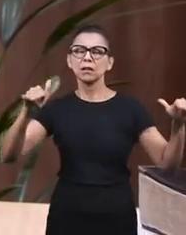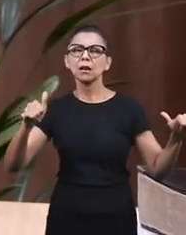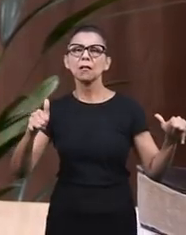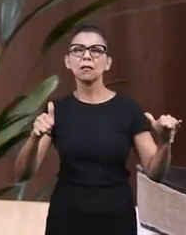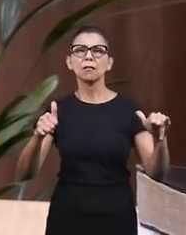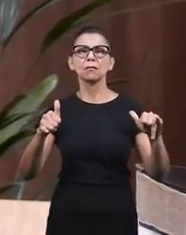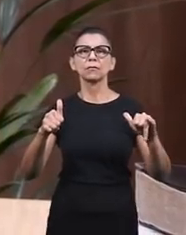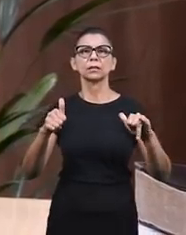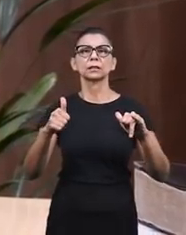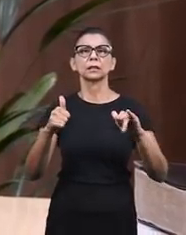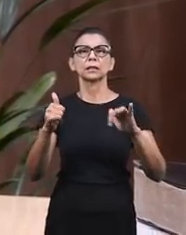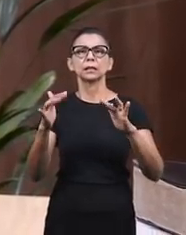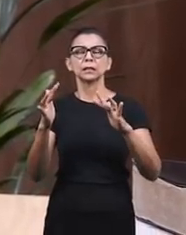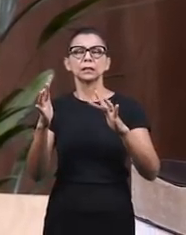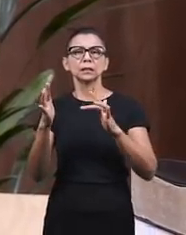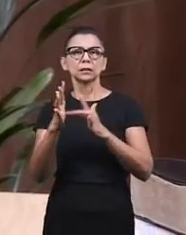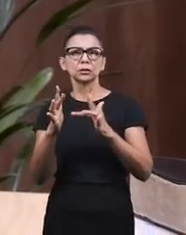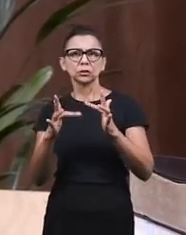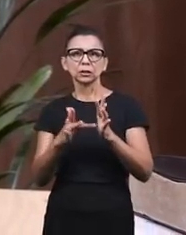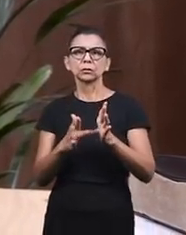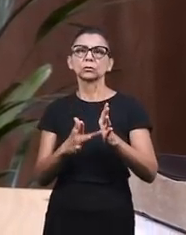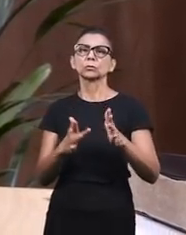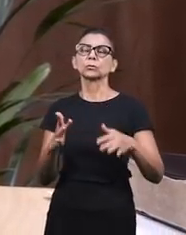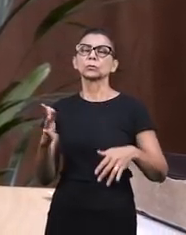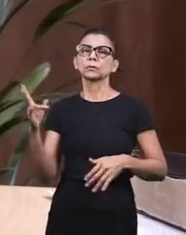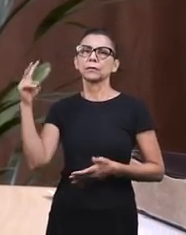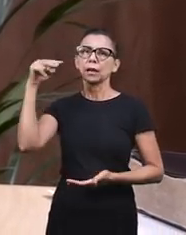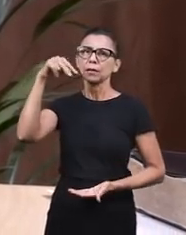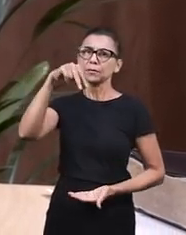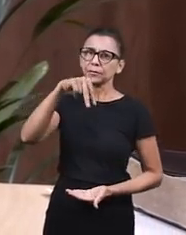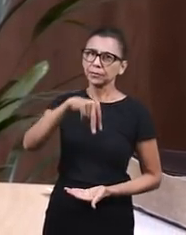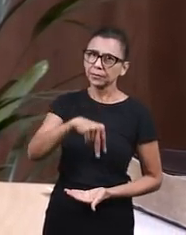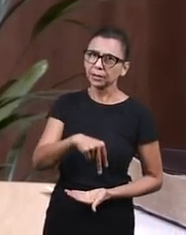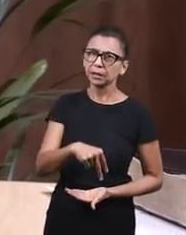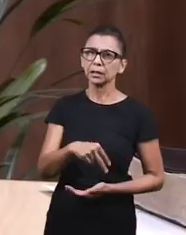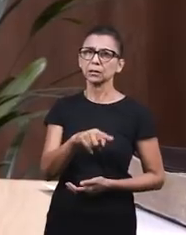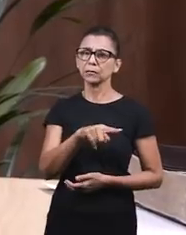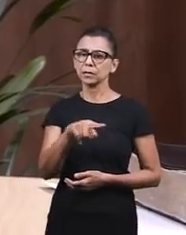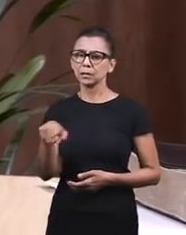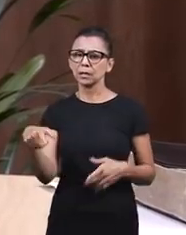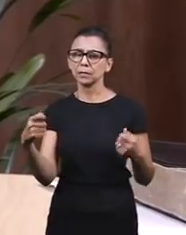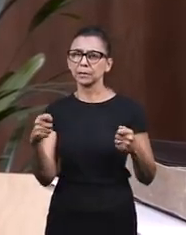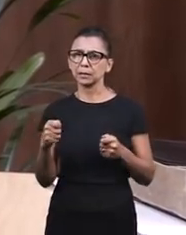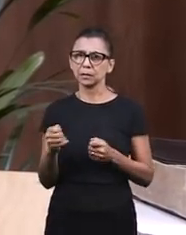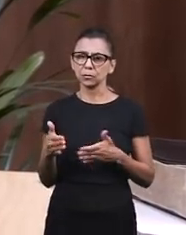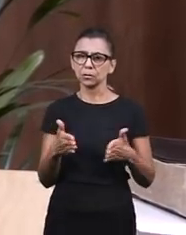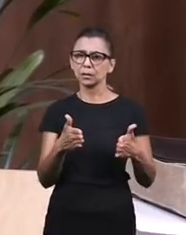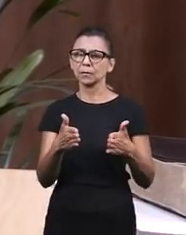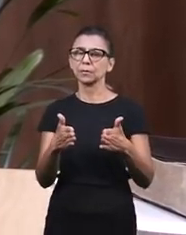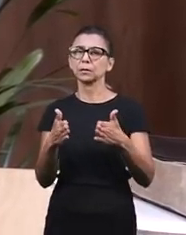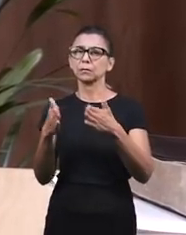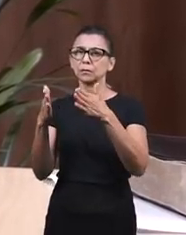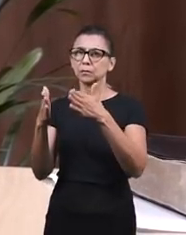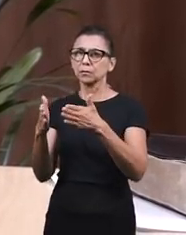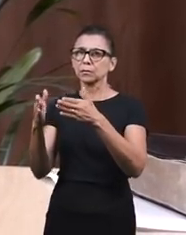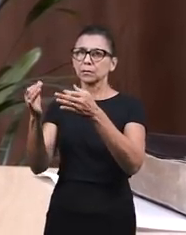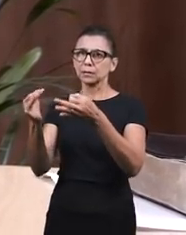Endireitai as vossas veredas, endireitai os vossos caminhos. E ele está ali como um percussor do Senhor